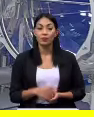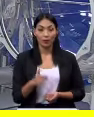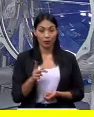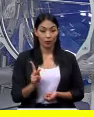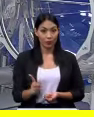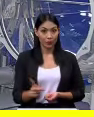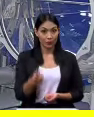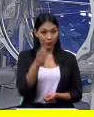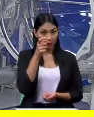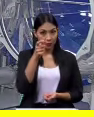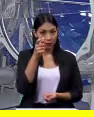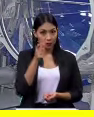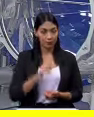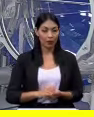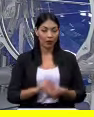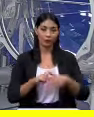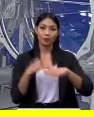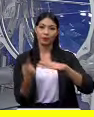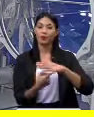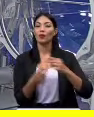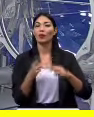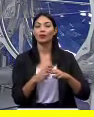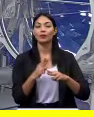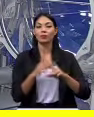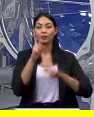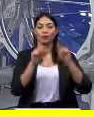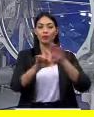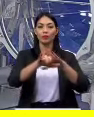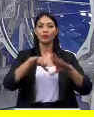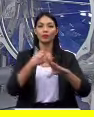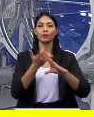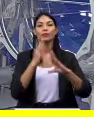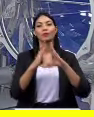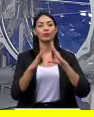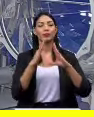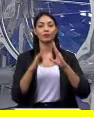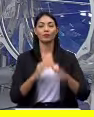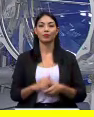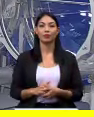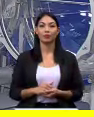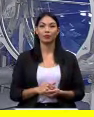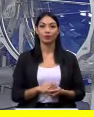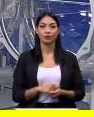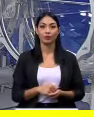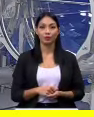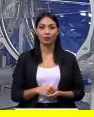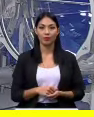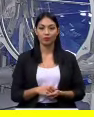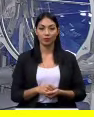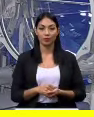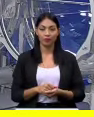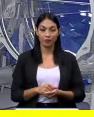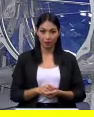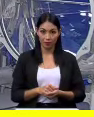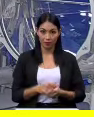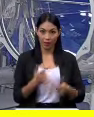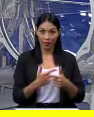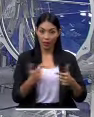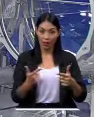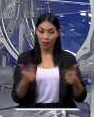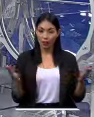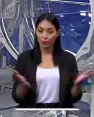Você segue acompanhando a nossa transmissão por meio dos perfis da Caixa e da Rede TV no YouTube e no Facebook. A sorte está no ar para